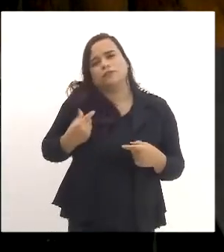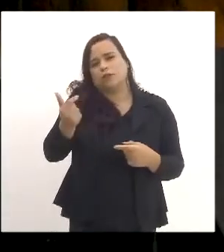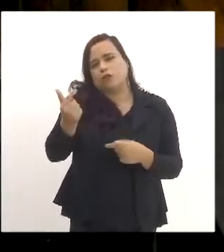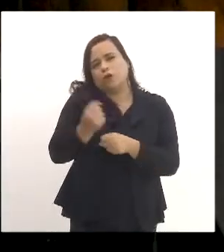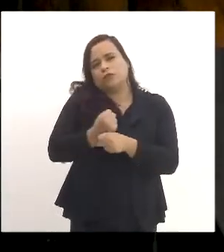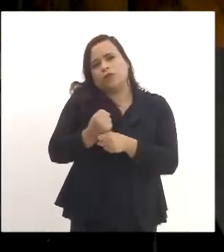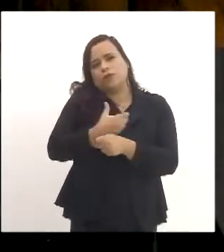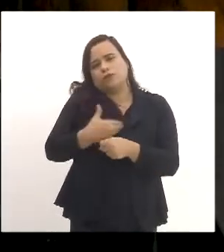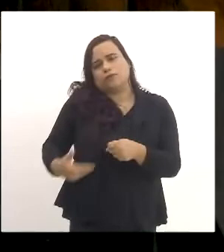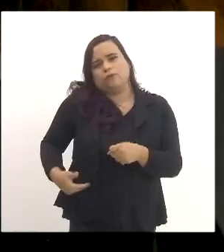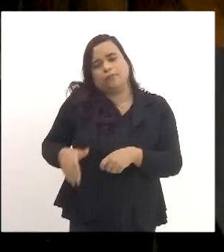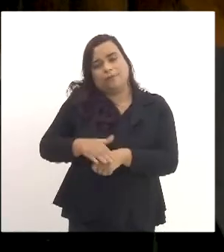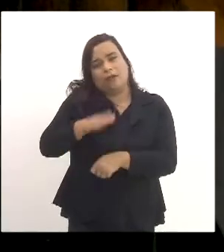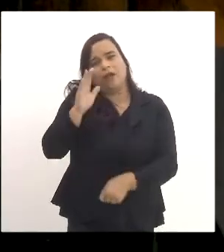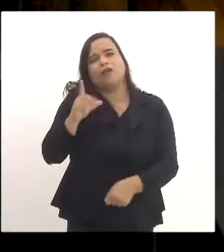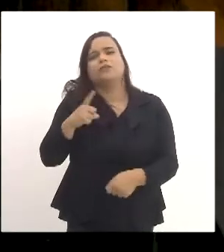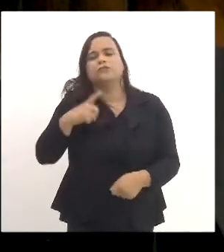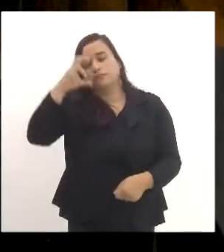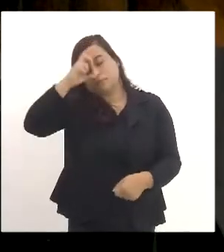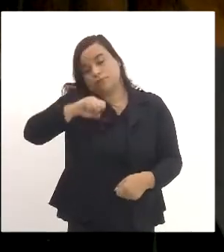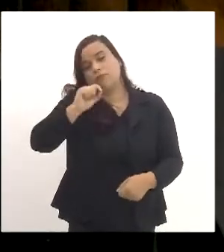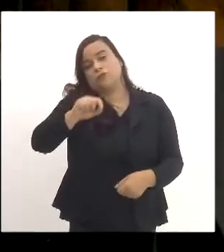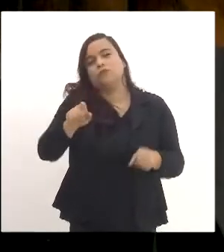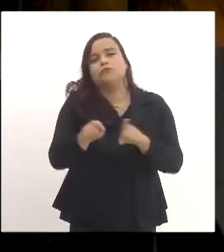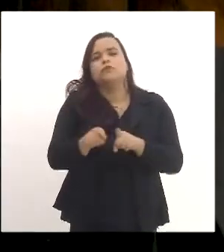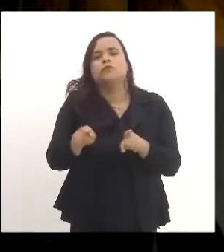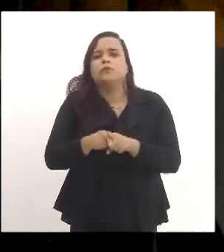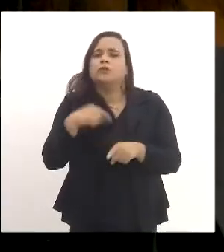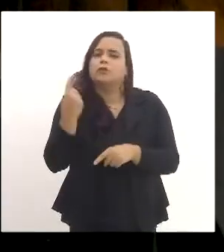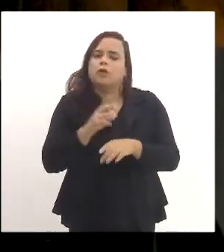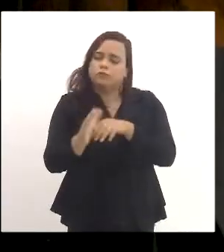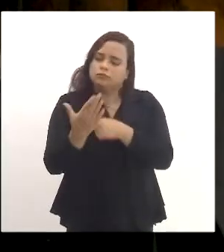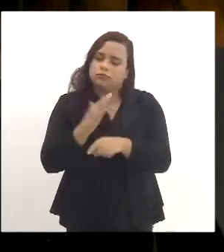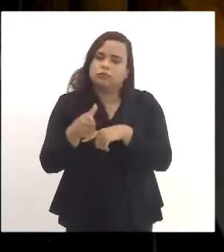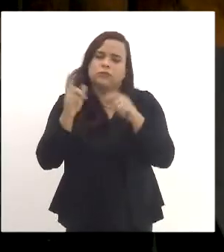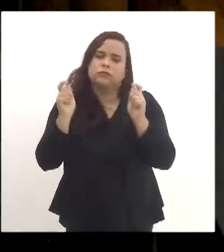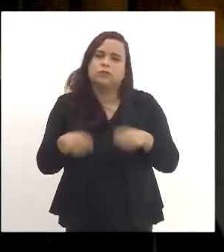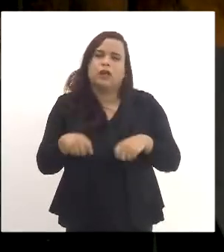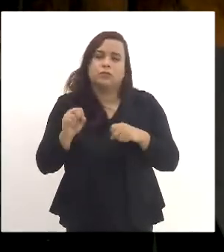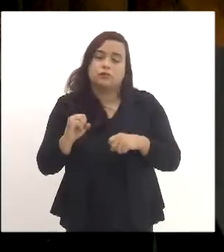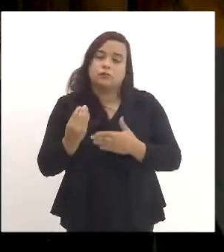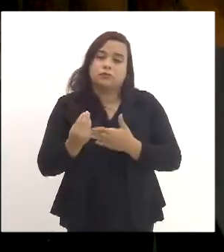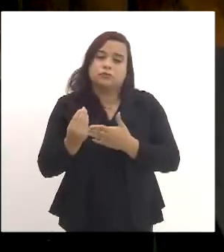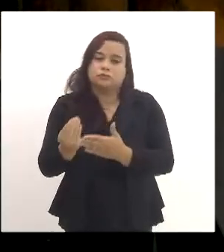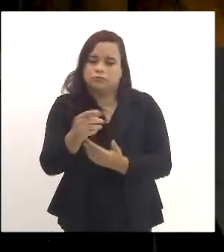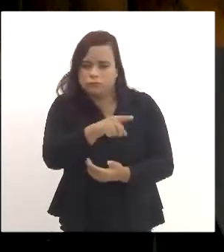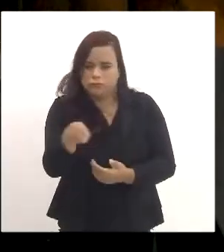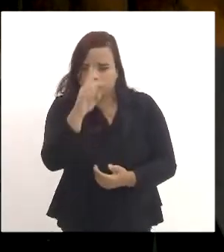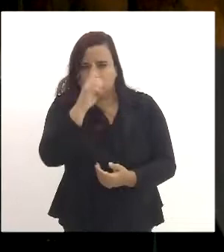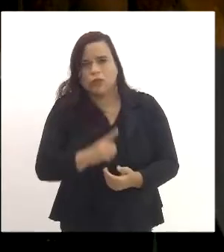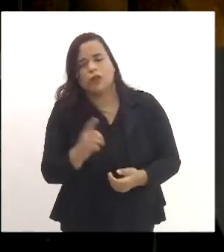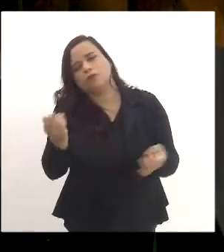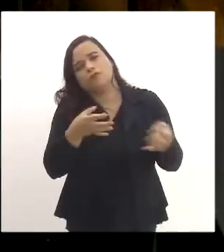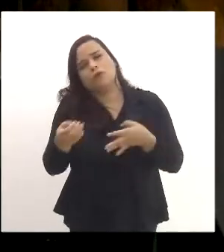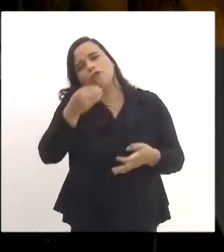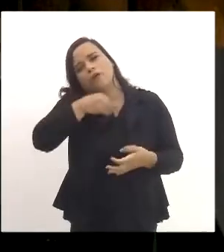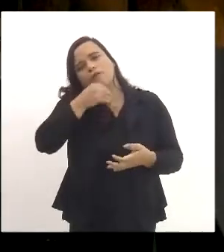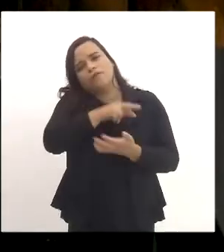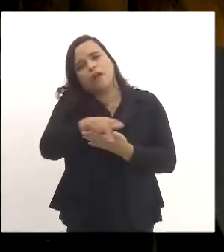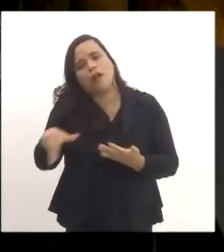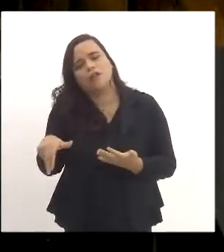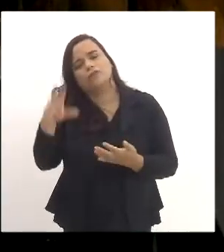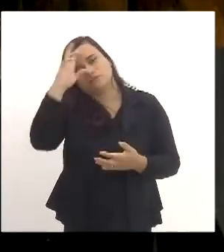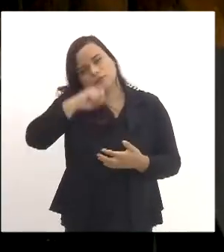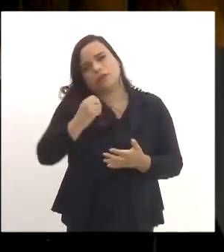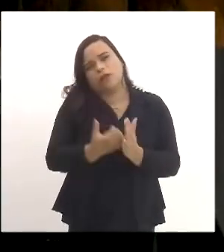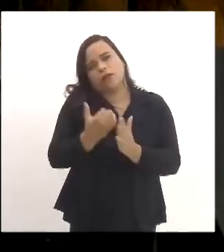no governo, aprendi sobretudo que todos beneficiamos ao garantir que todos os outros tenham direito a novas oportunidades de aprender